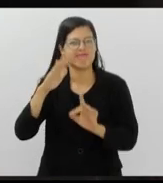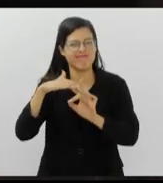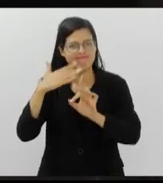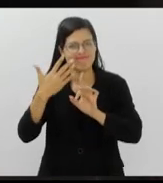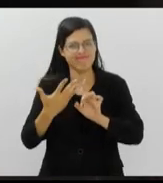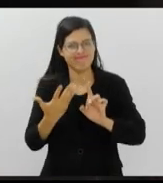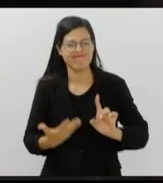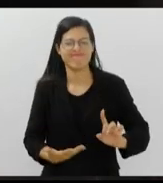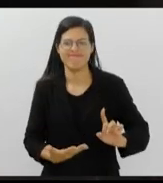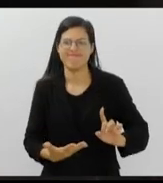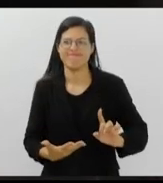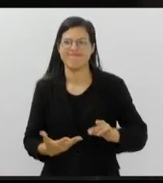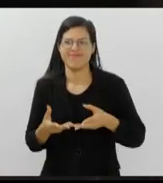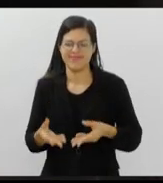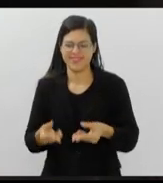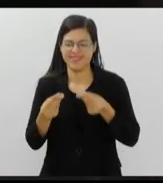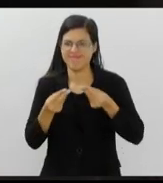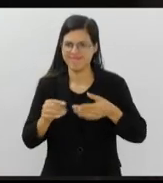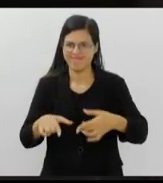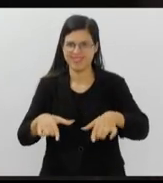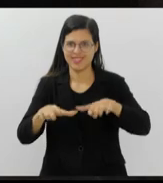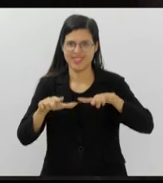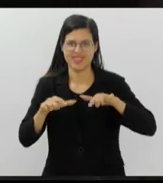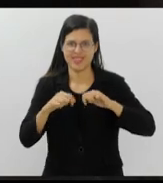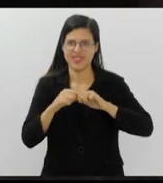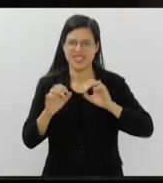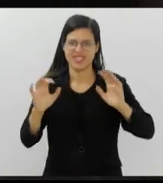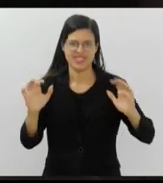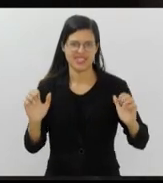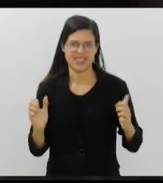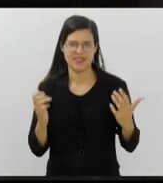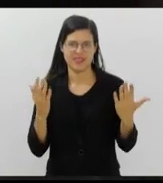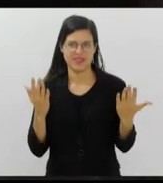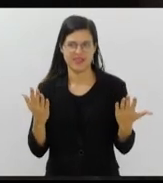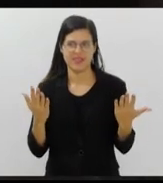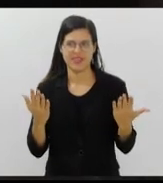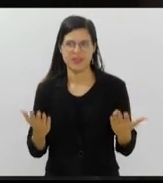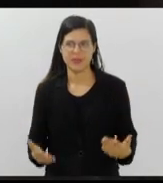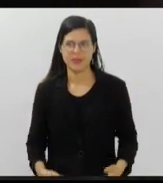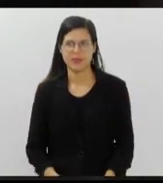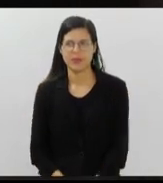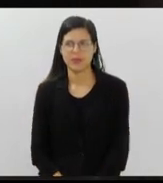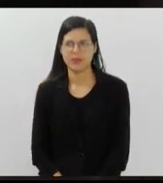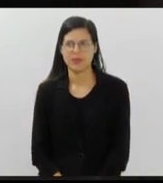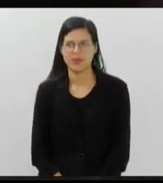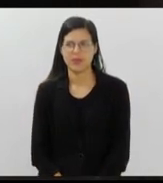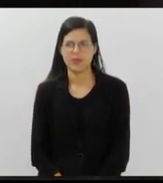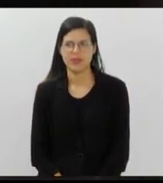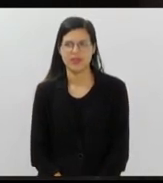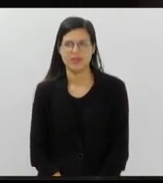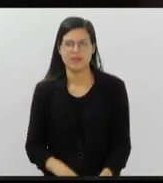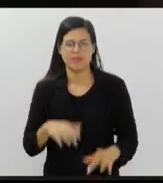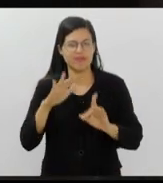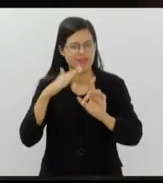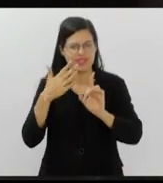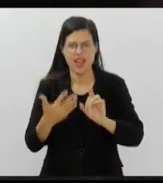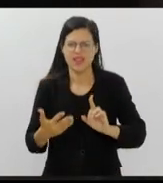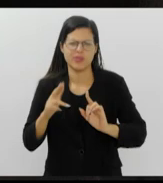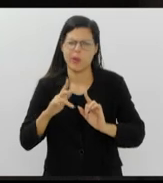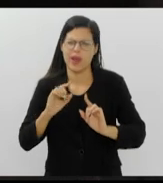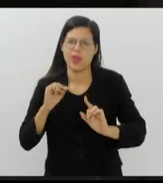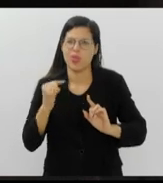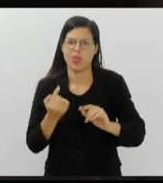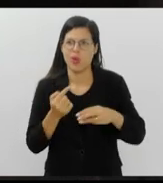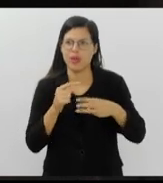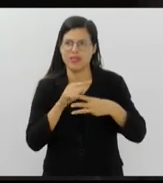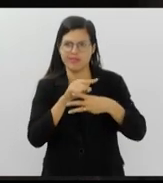receber, de estar fazendo hoje esse evento aqui, que é em homenagem não a nós,